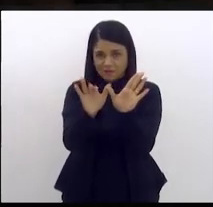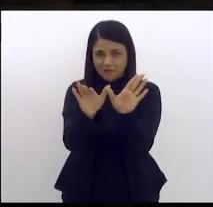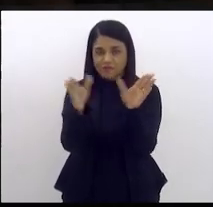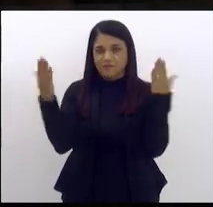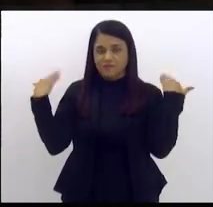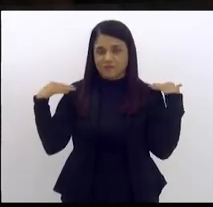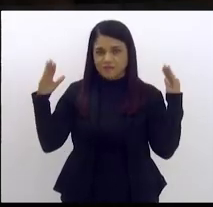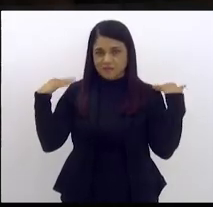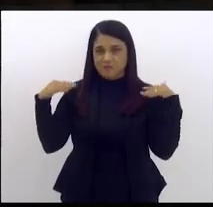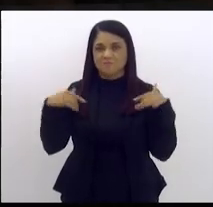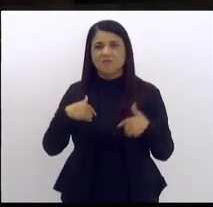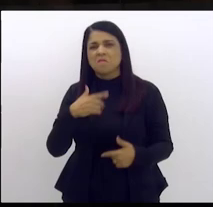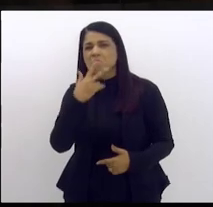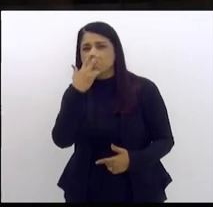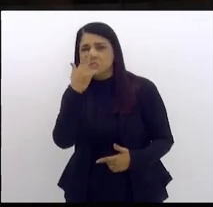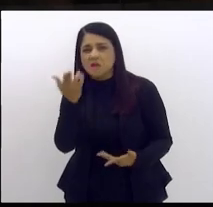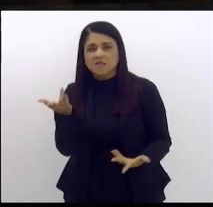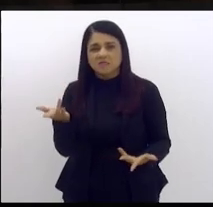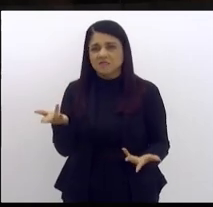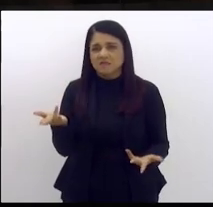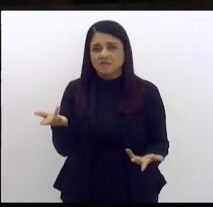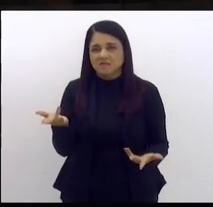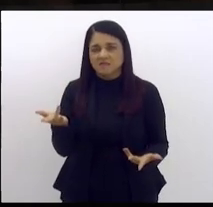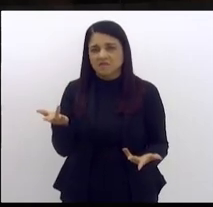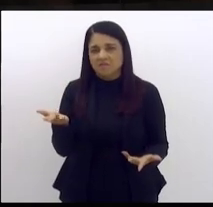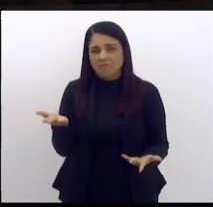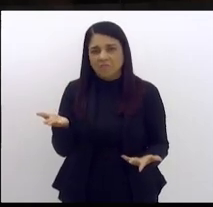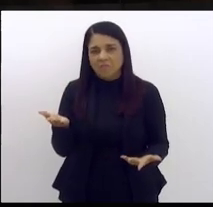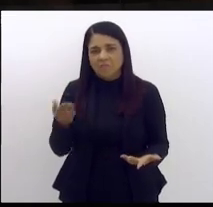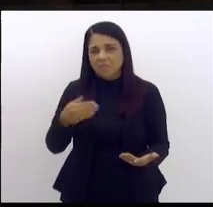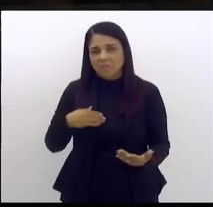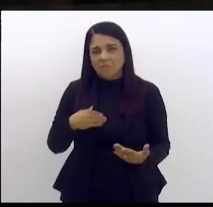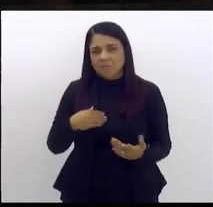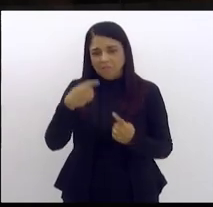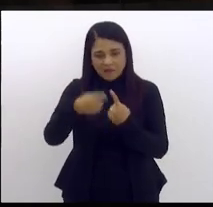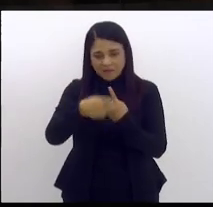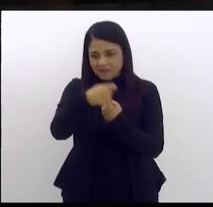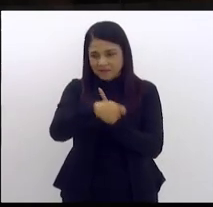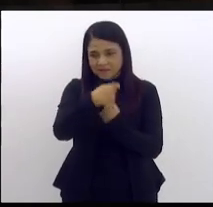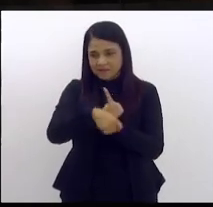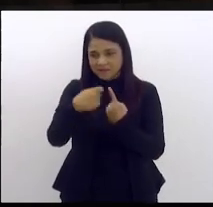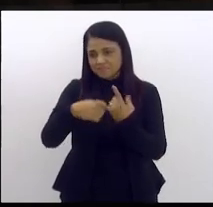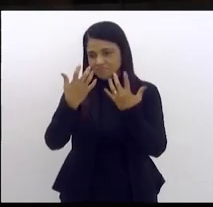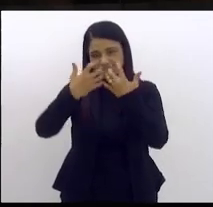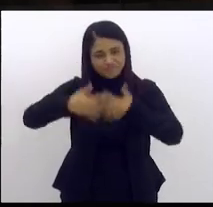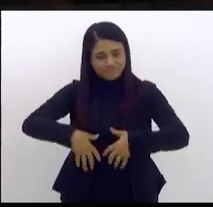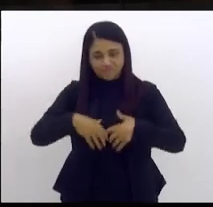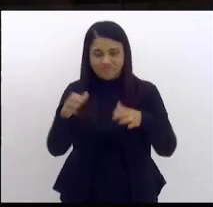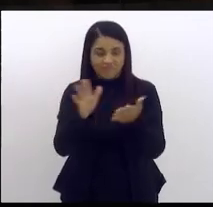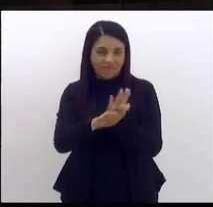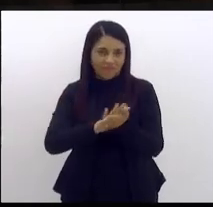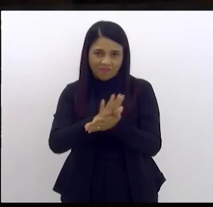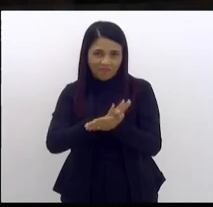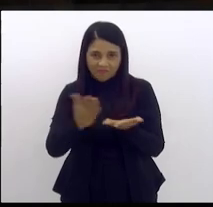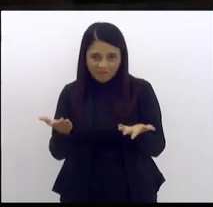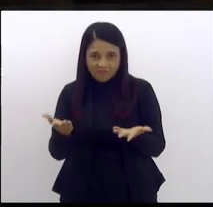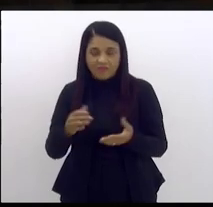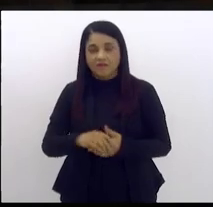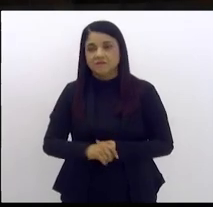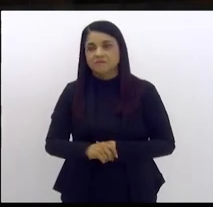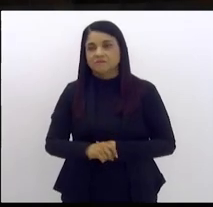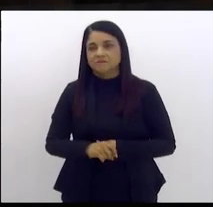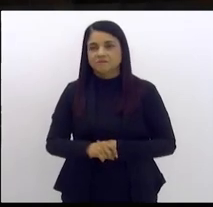barato inócuo que absolutamente ineficaz como foi provado em vezes anteriores